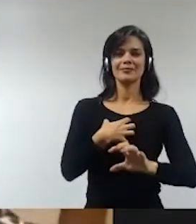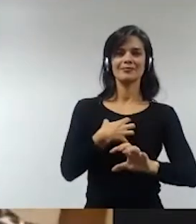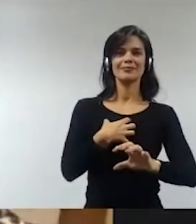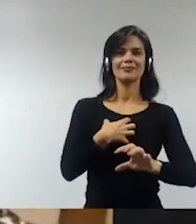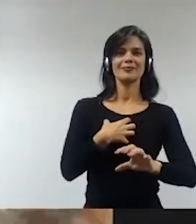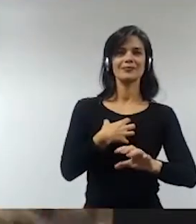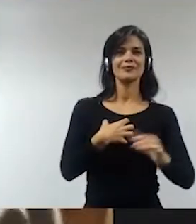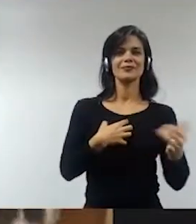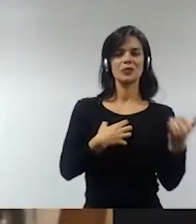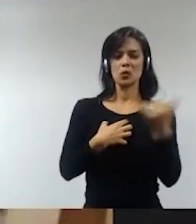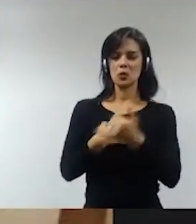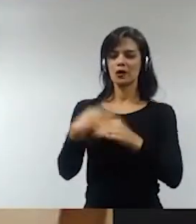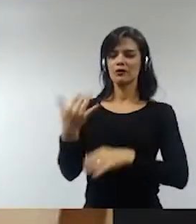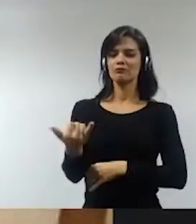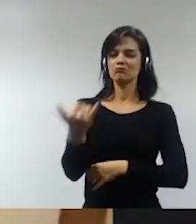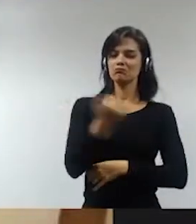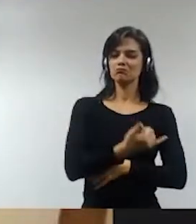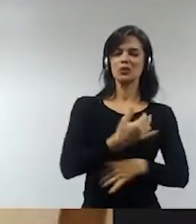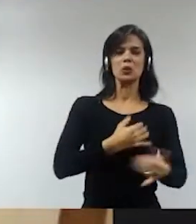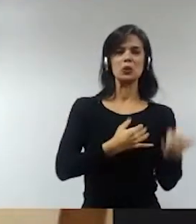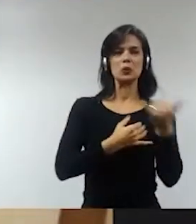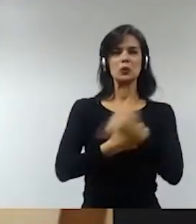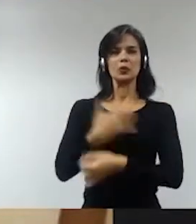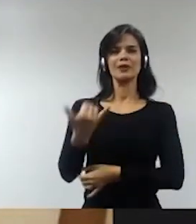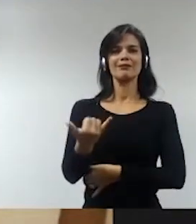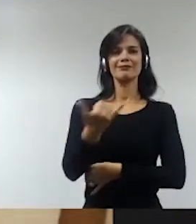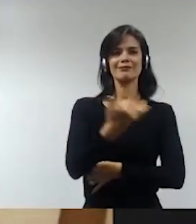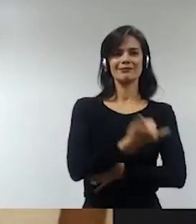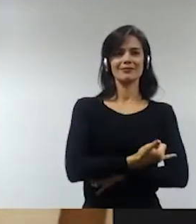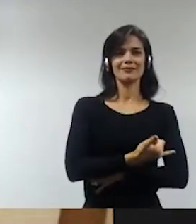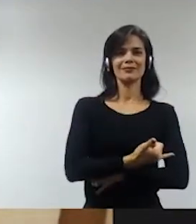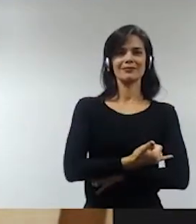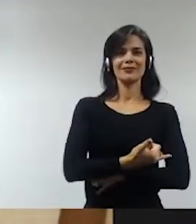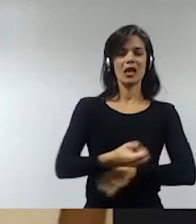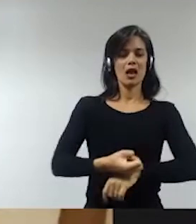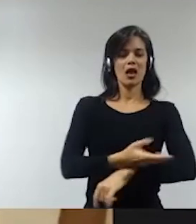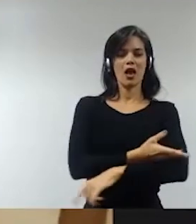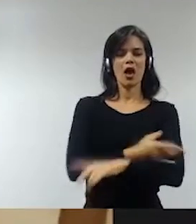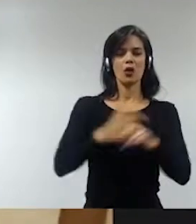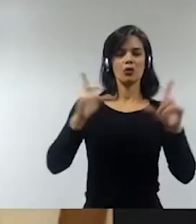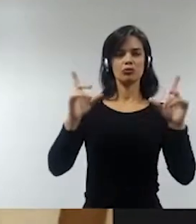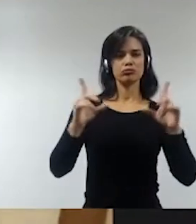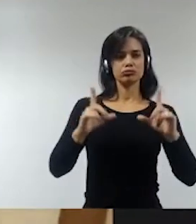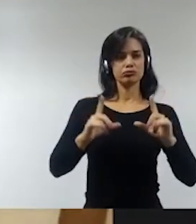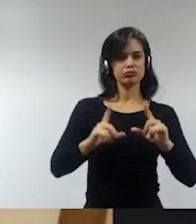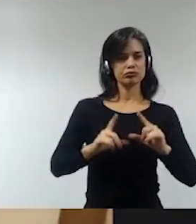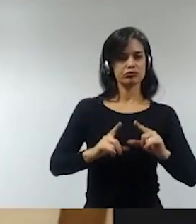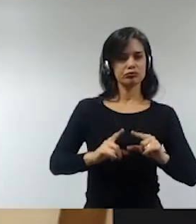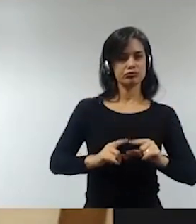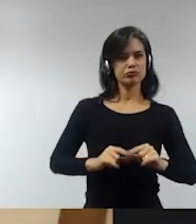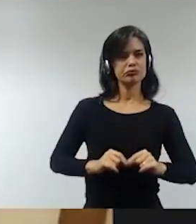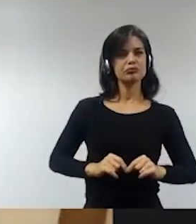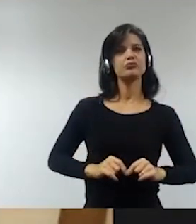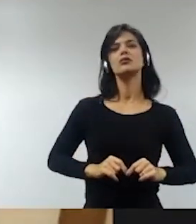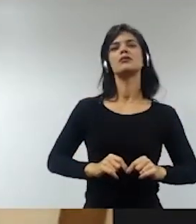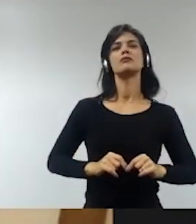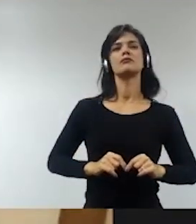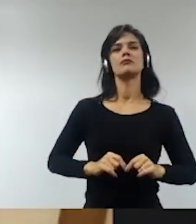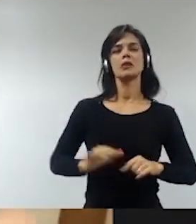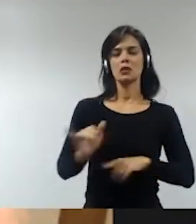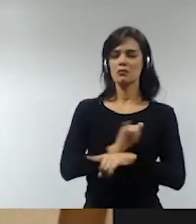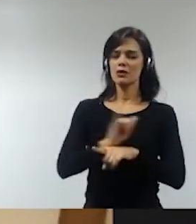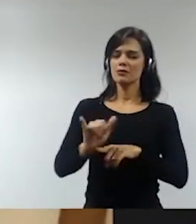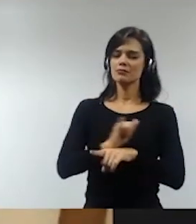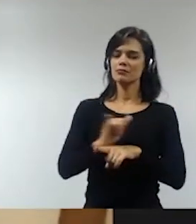outra tem a dizer. E aí, com essa redução da temperatura emocional e com essas técnicas facilitadoras do